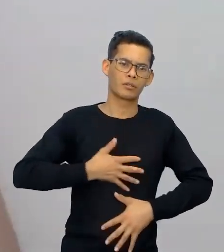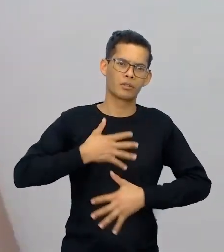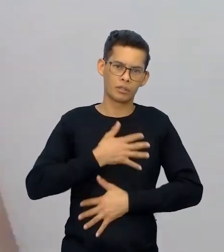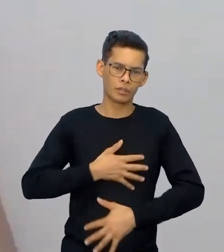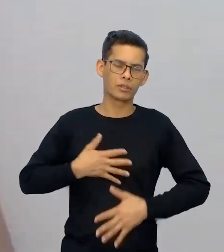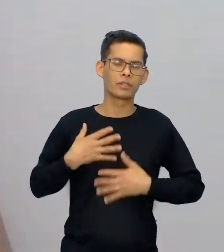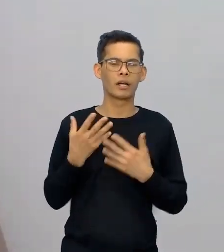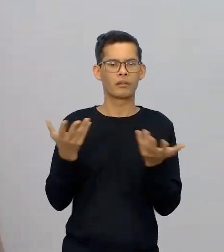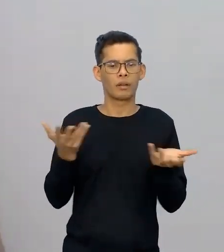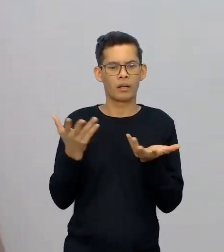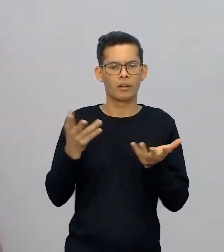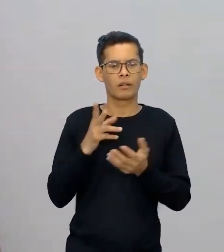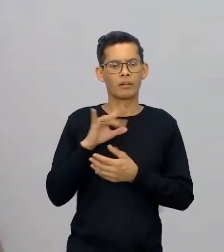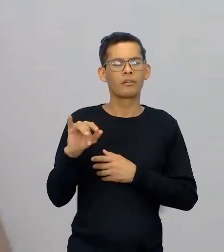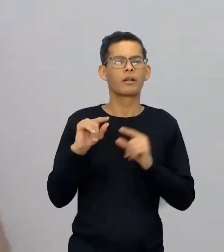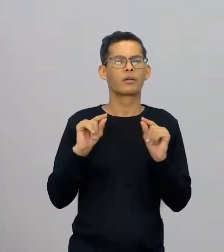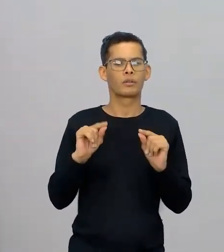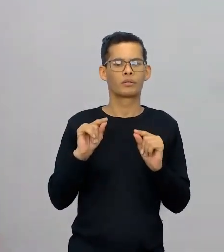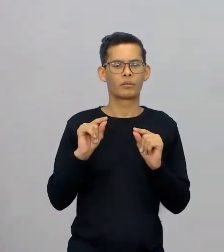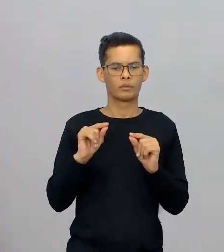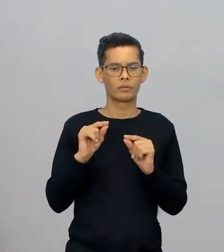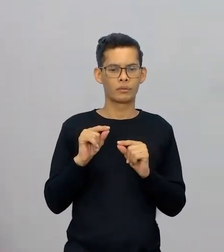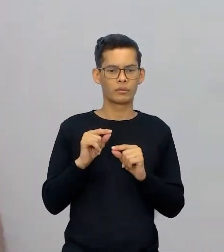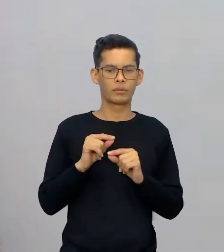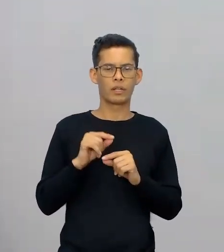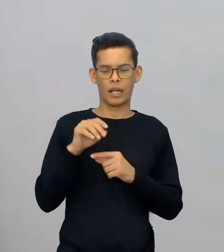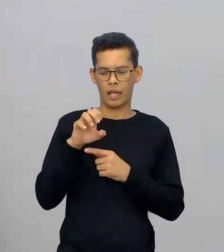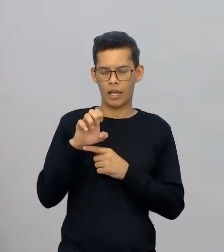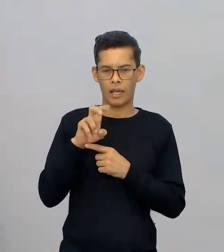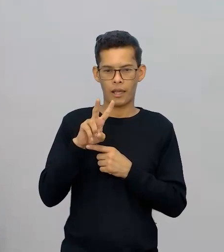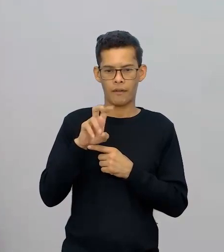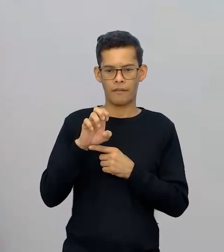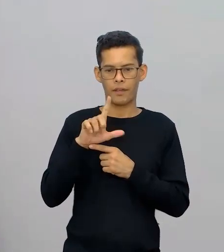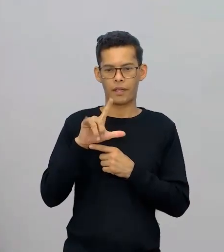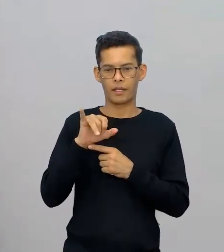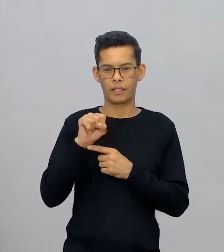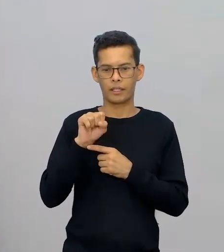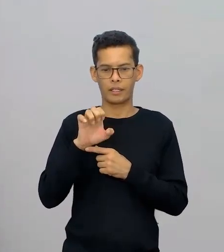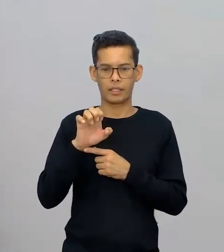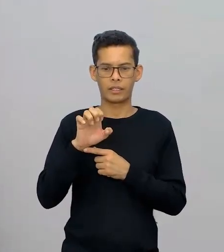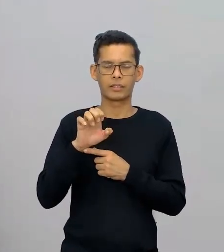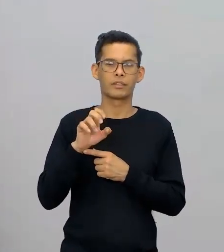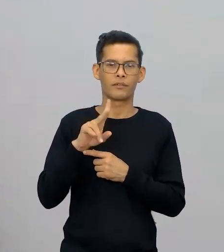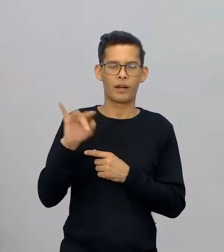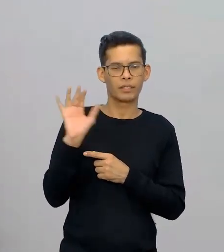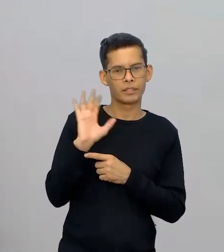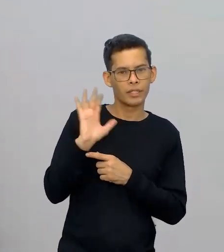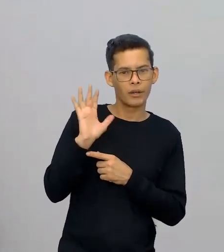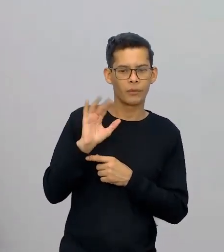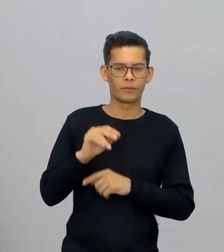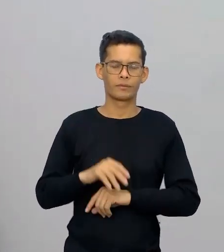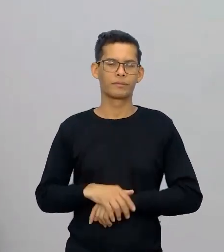gostado. Passo, então, agora a palavra para a Evelise, para ela poder se despedir. Até mais.